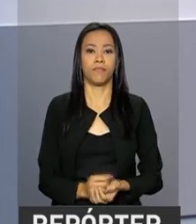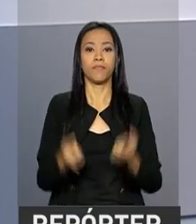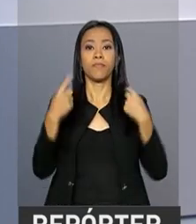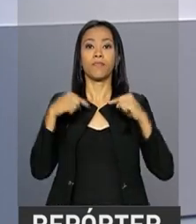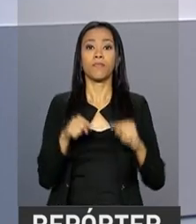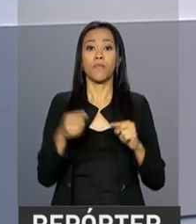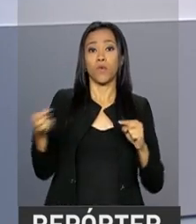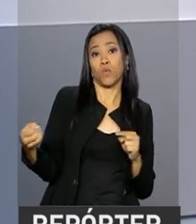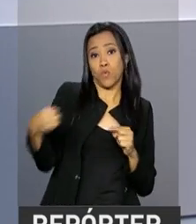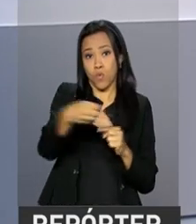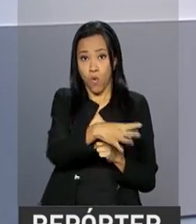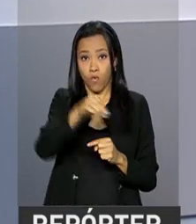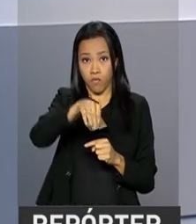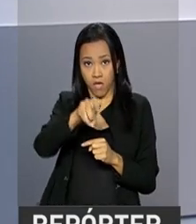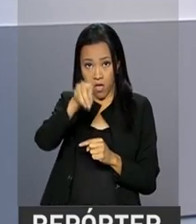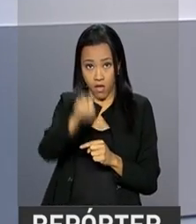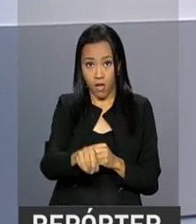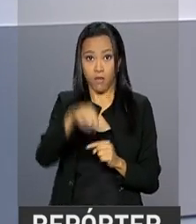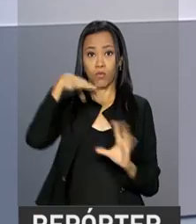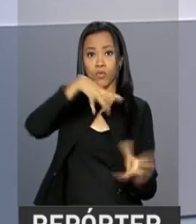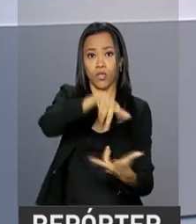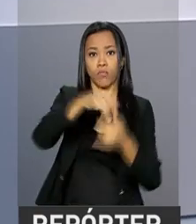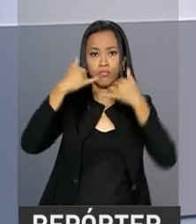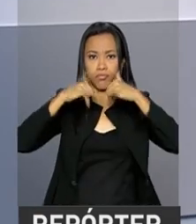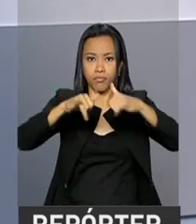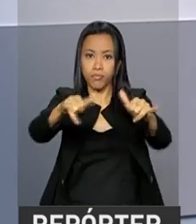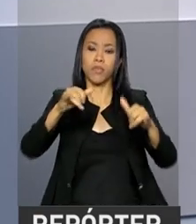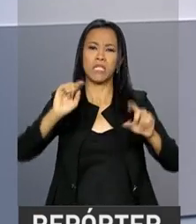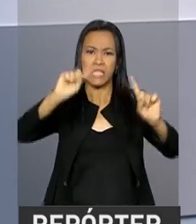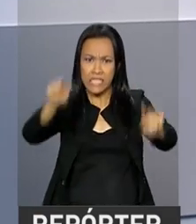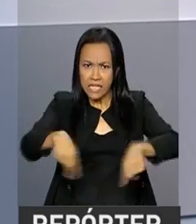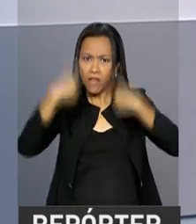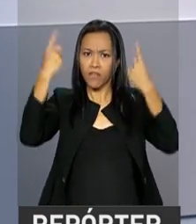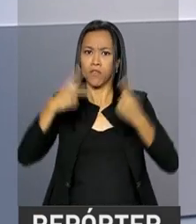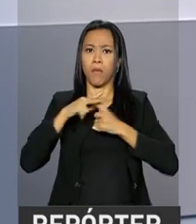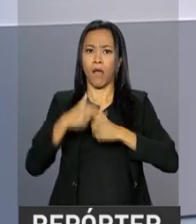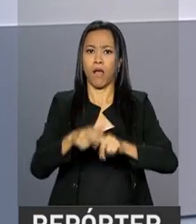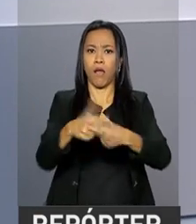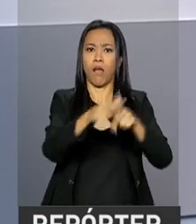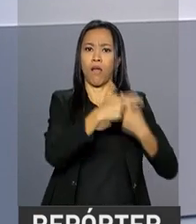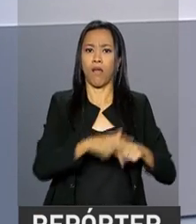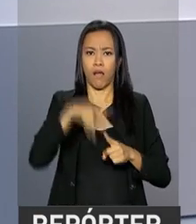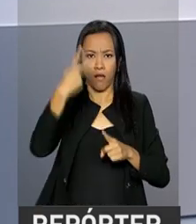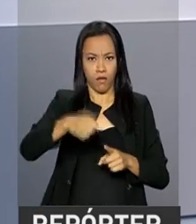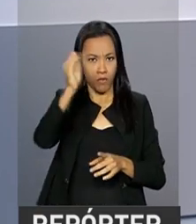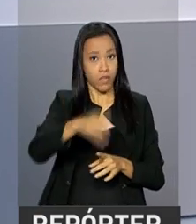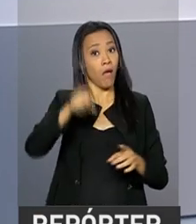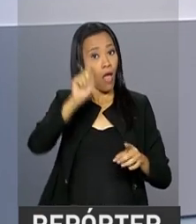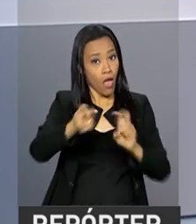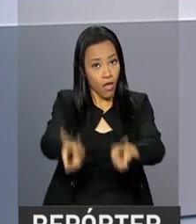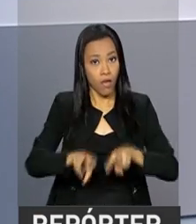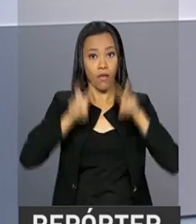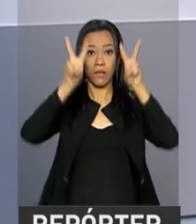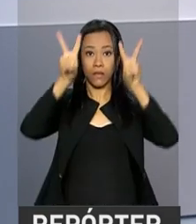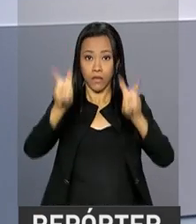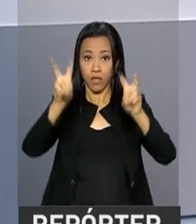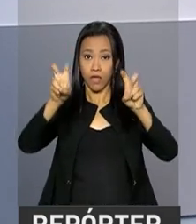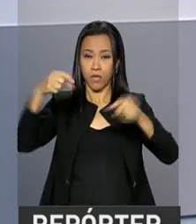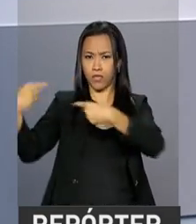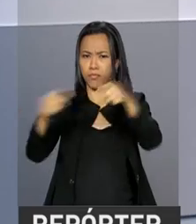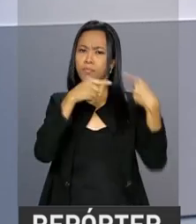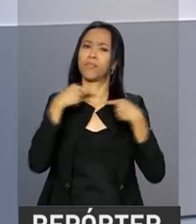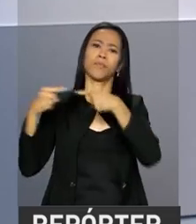O novo mercado mundial de energia elétrica e os desafios para a modernização do setor no Brasil. O assunto foi tema de debate